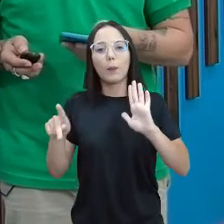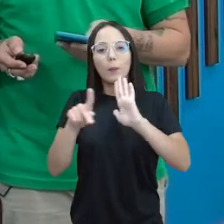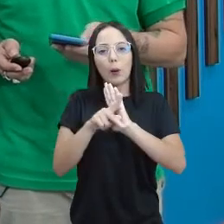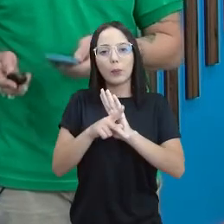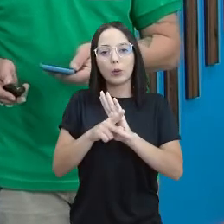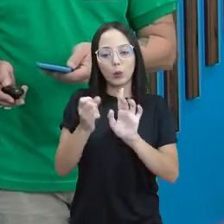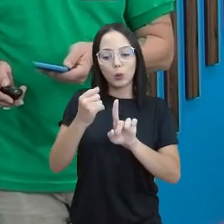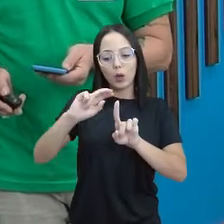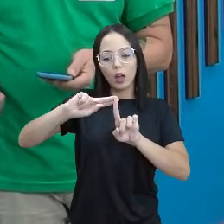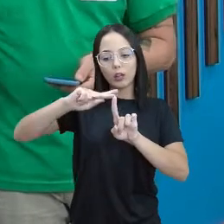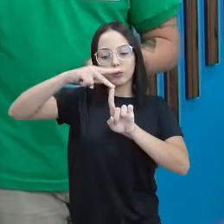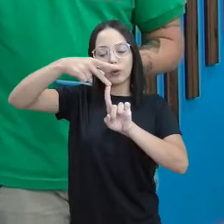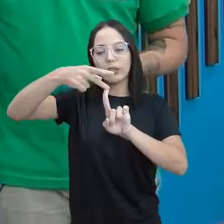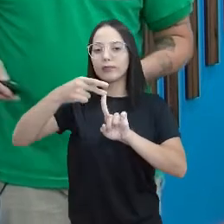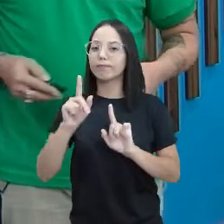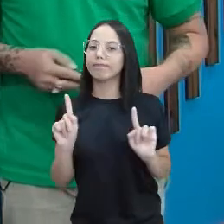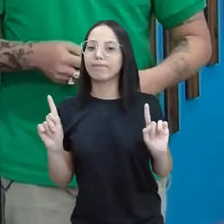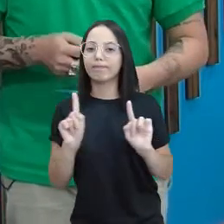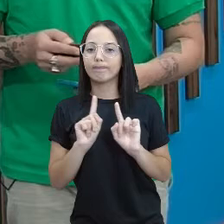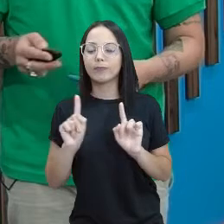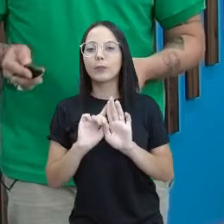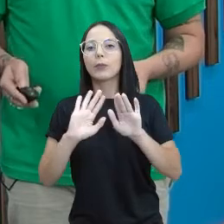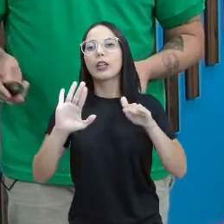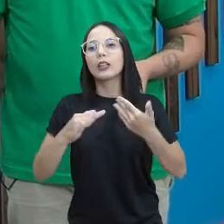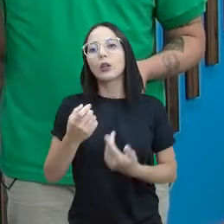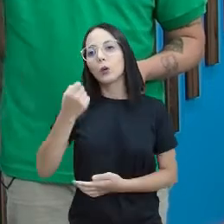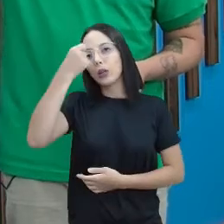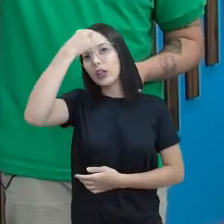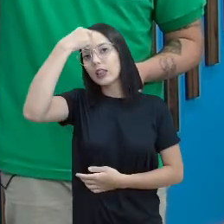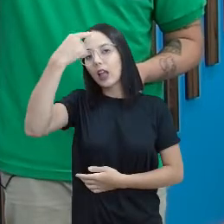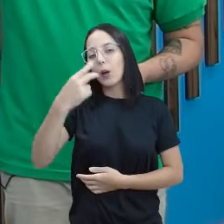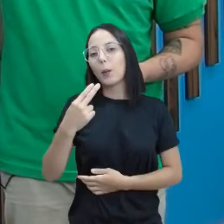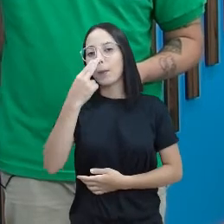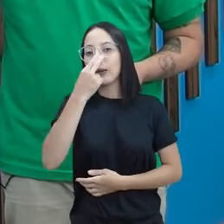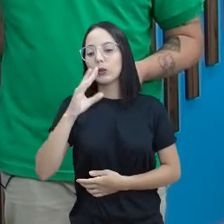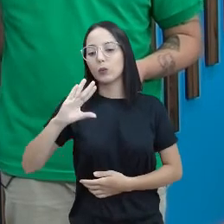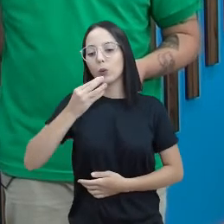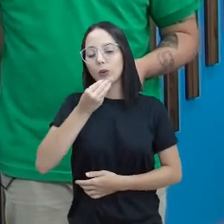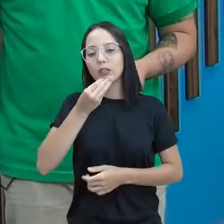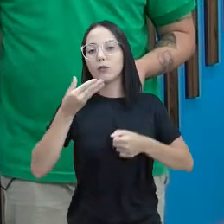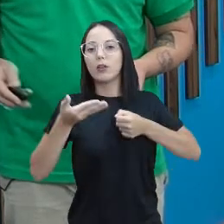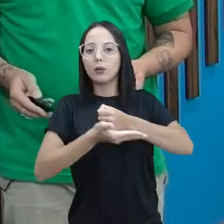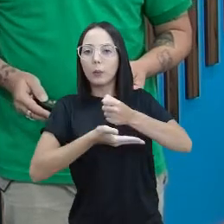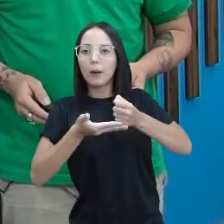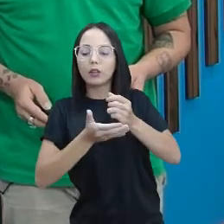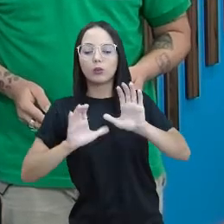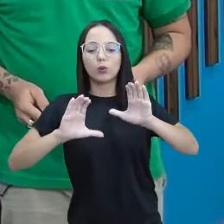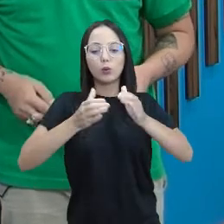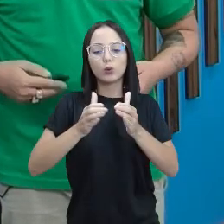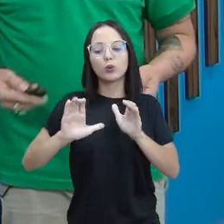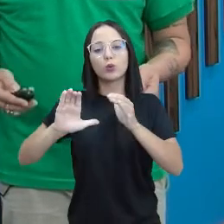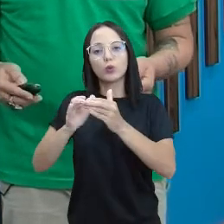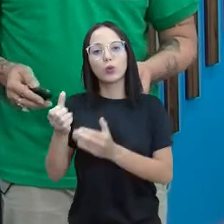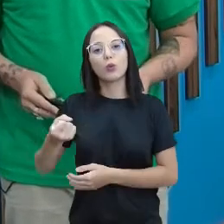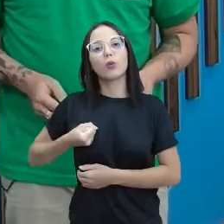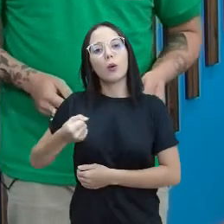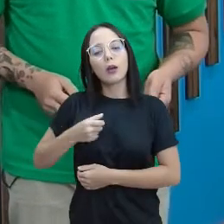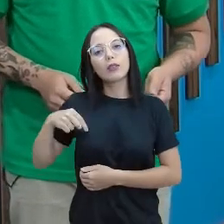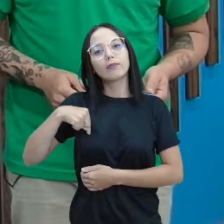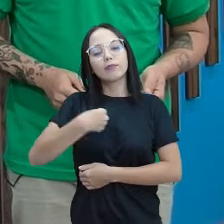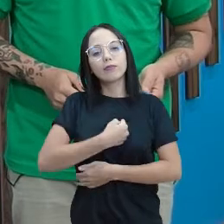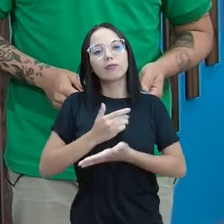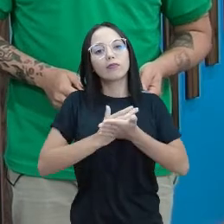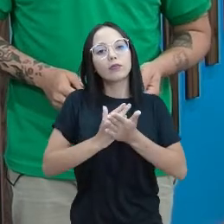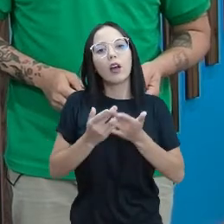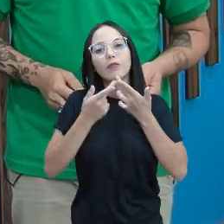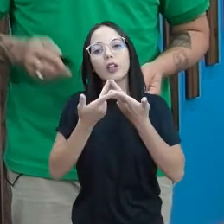do expoente, tá certo? Então, a ideia é essa daí, um conhecimento básico dos conjuntos numéricos para a gente começar a